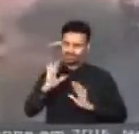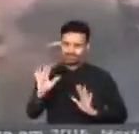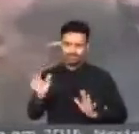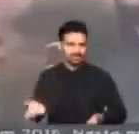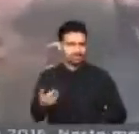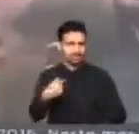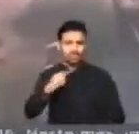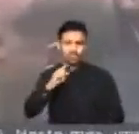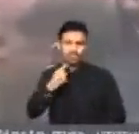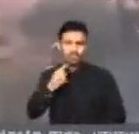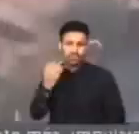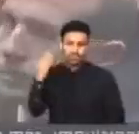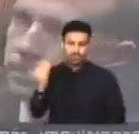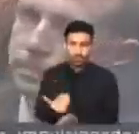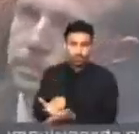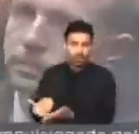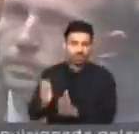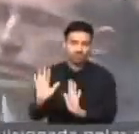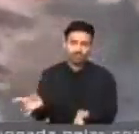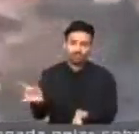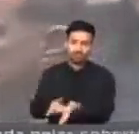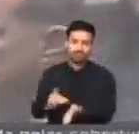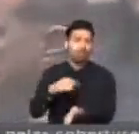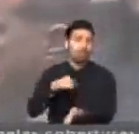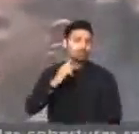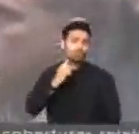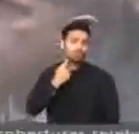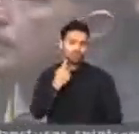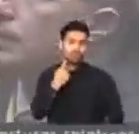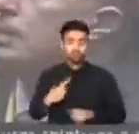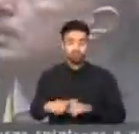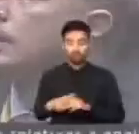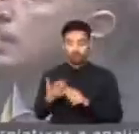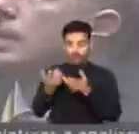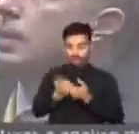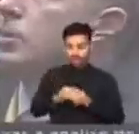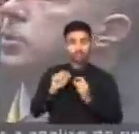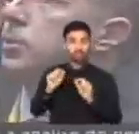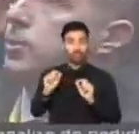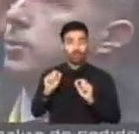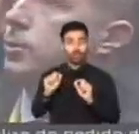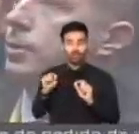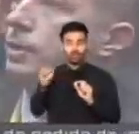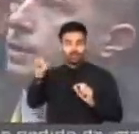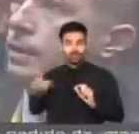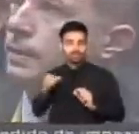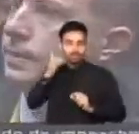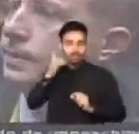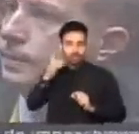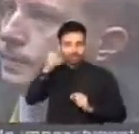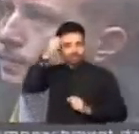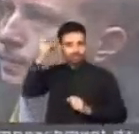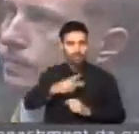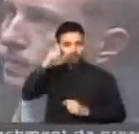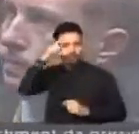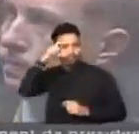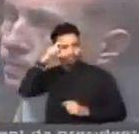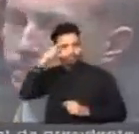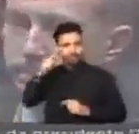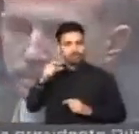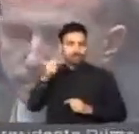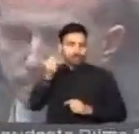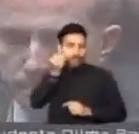origem, porque foi acatado num processo de esforço do deputado Eduardo Cunha para